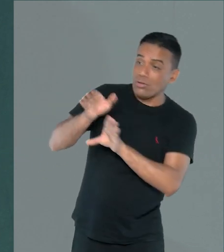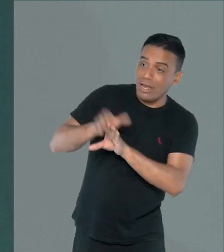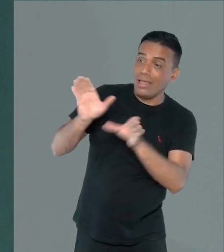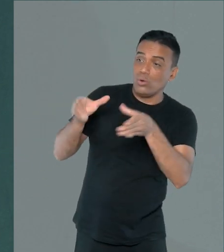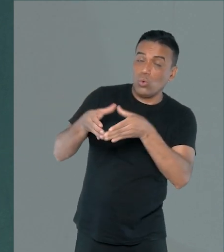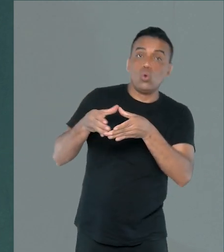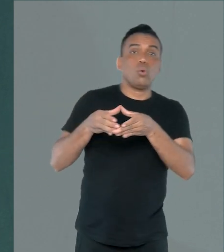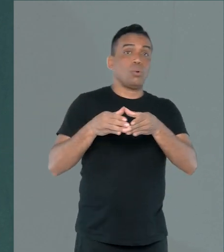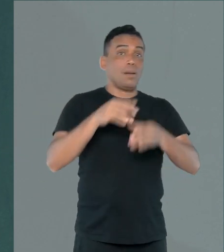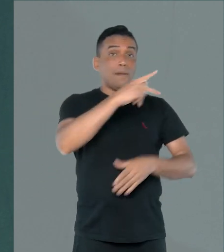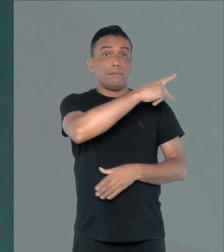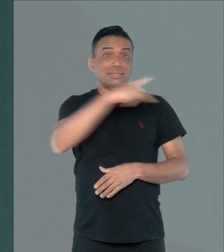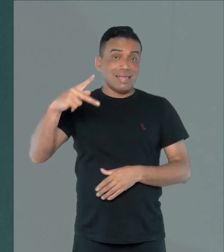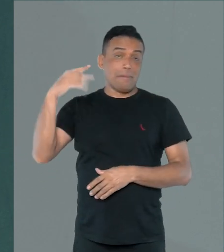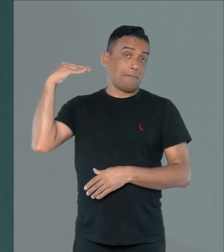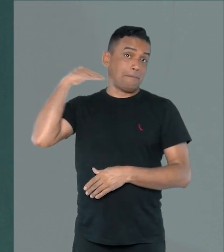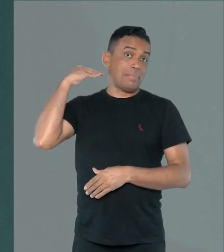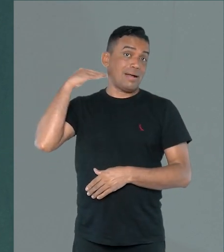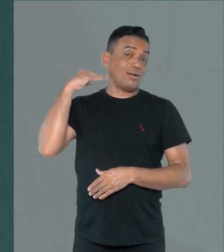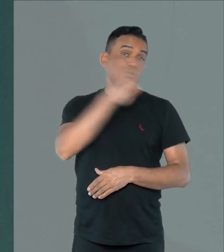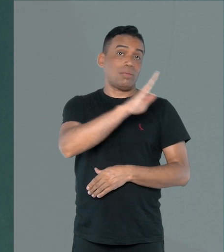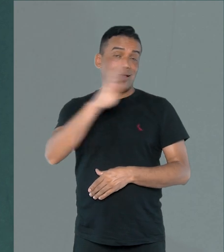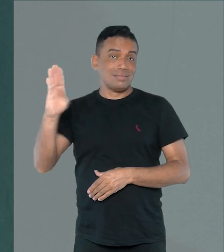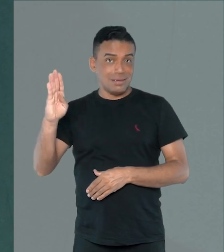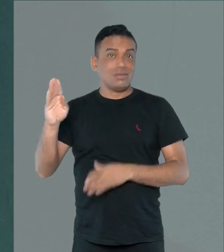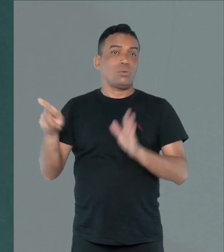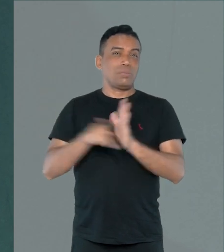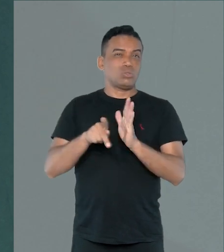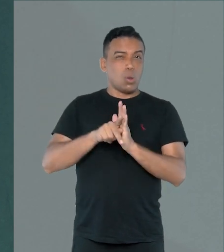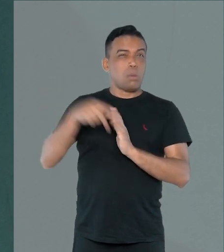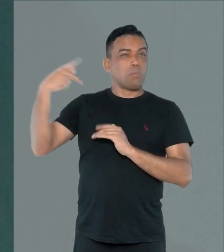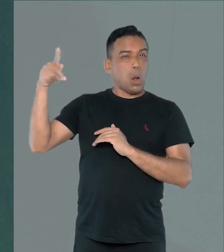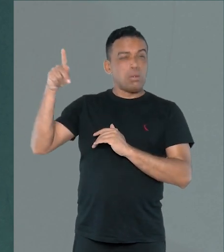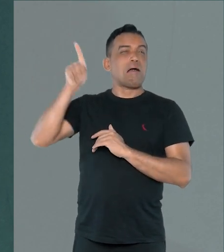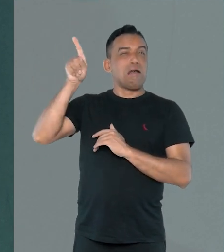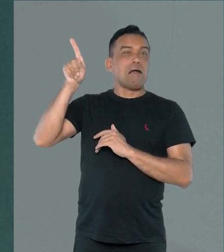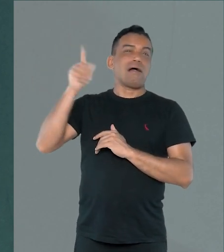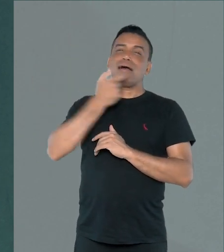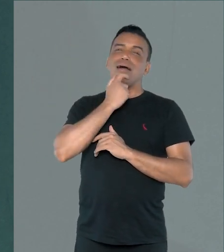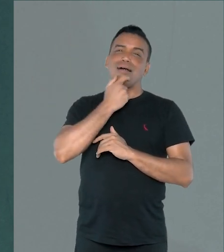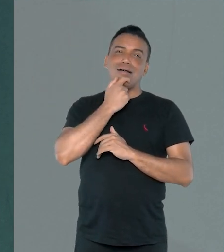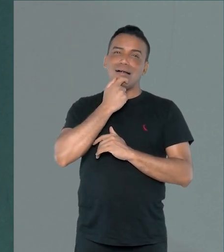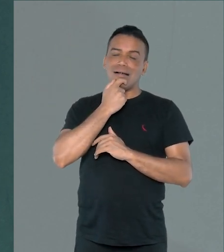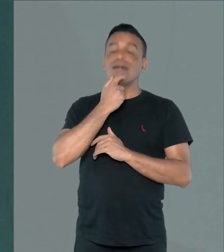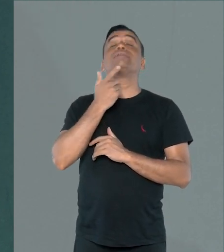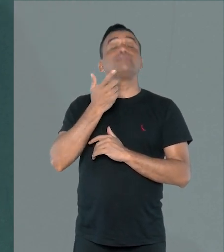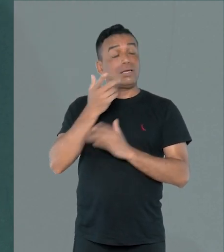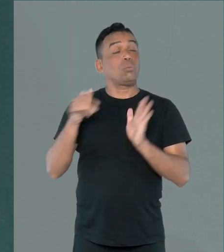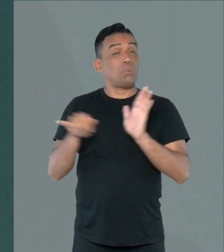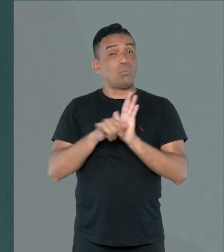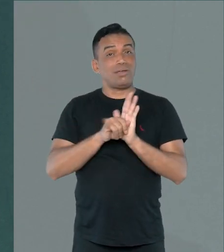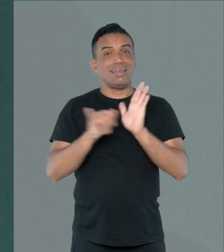presidentes do Banco do Brasil, embaixadores da Inglaterra, é impressionante. Esse é outro assunto também que, infelizmente, o identitarismo